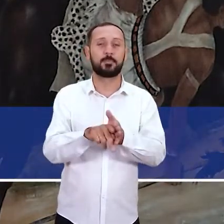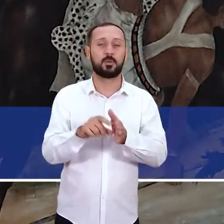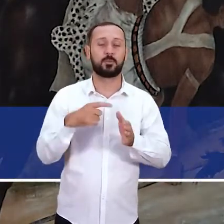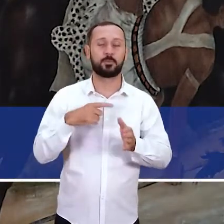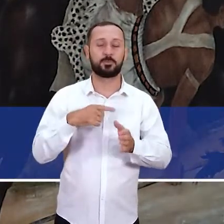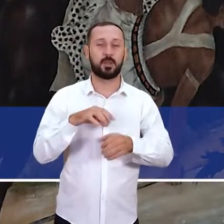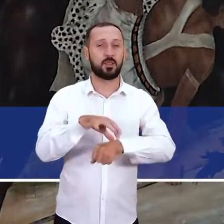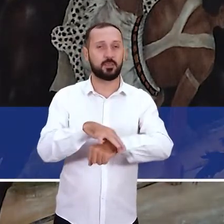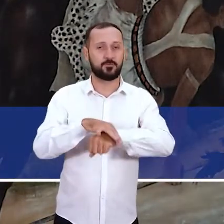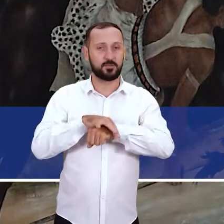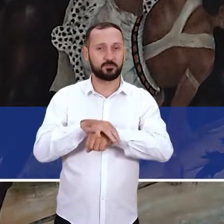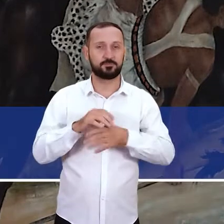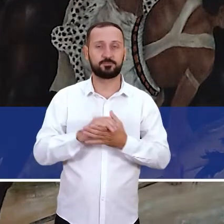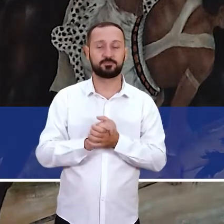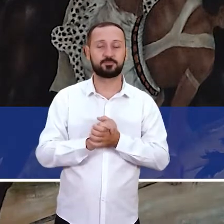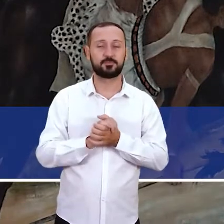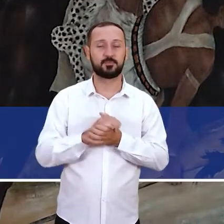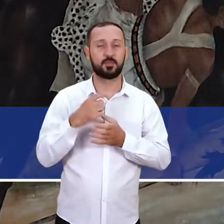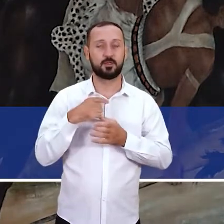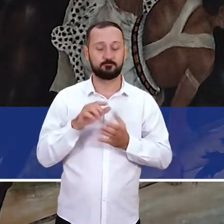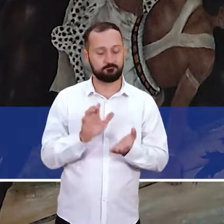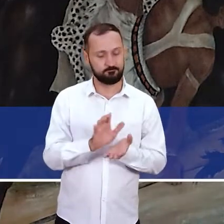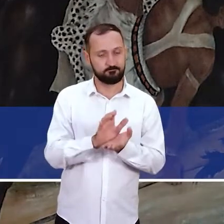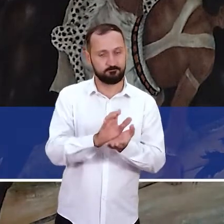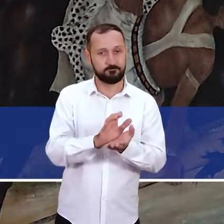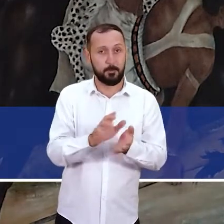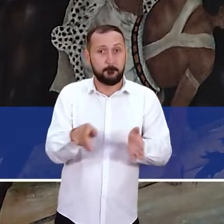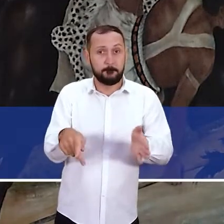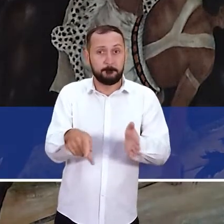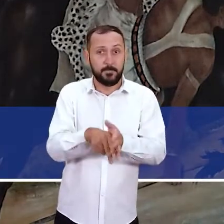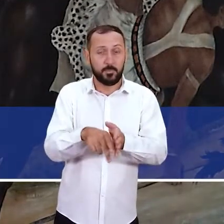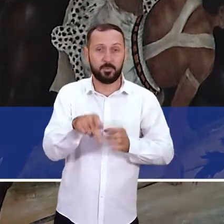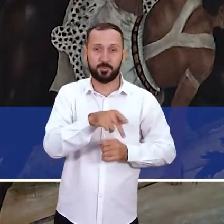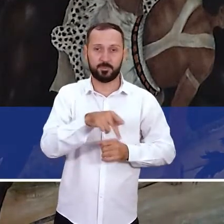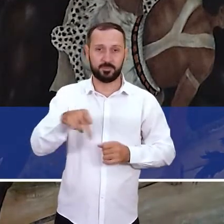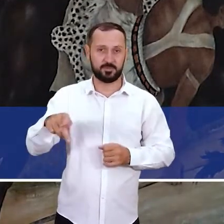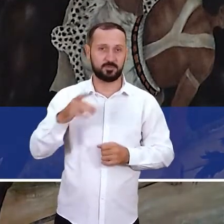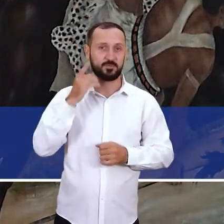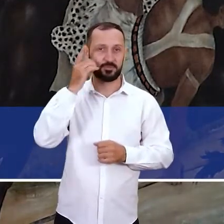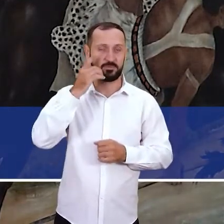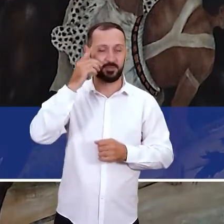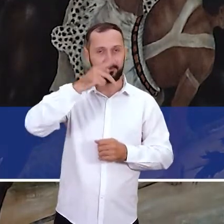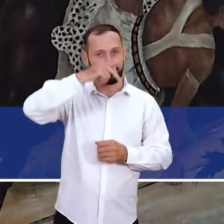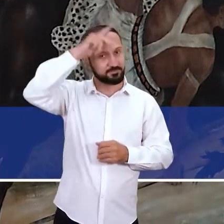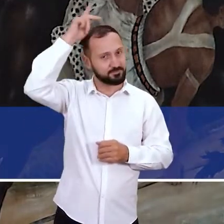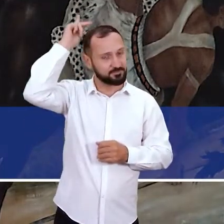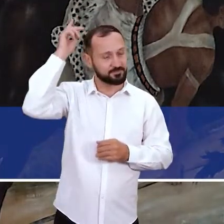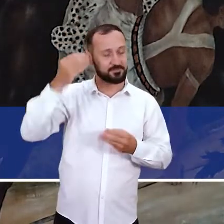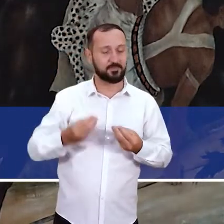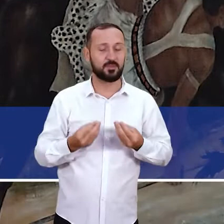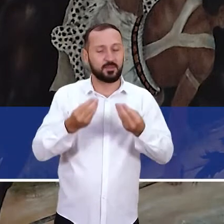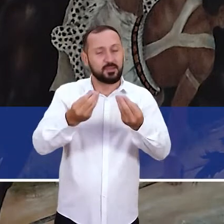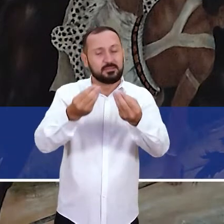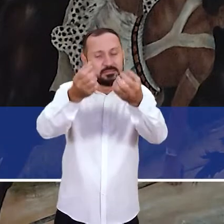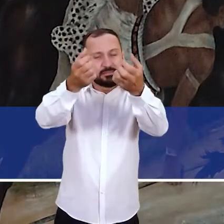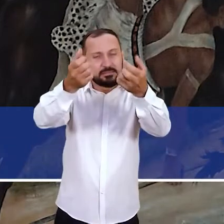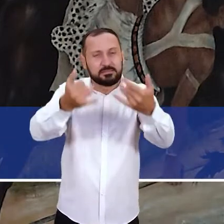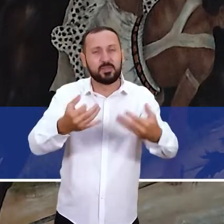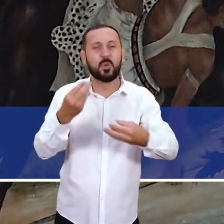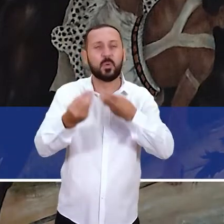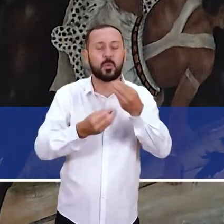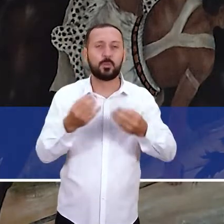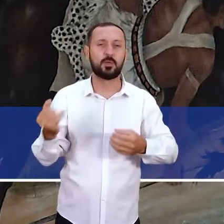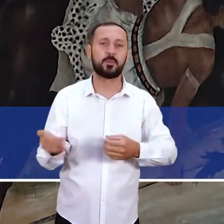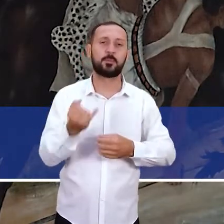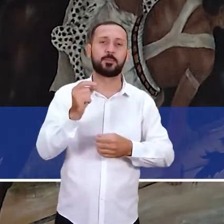Defensoria Pública. O diploma de mérito legislativo foi entregue pelo presidente da Casa de Leis, deputado Paulo Correia, que ressaltou a